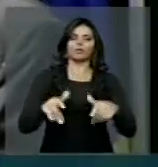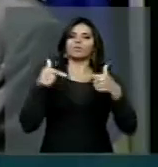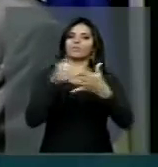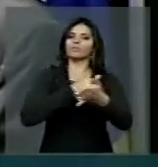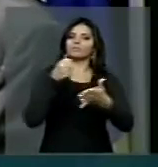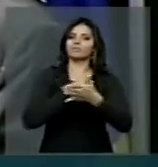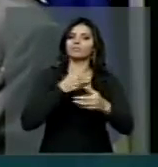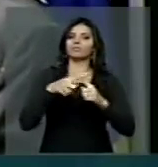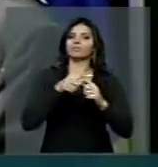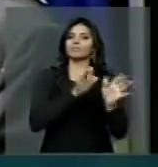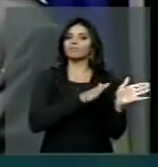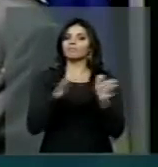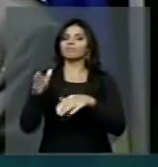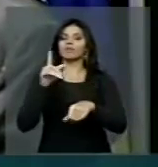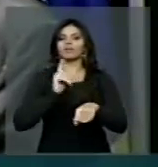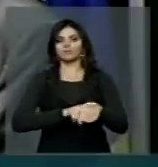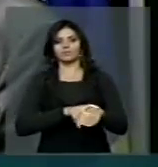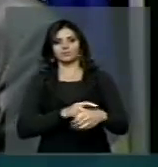um período da